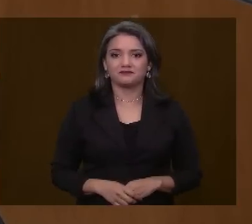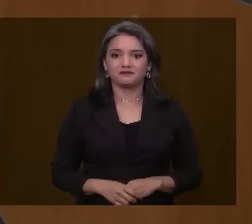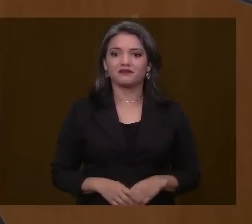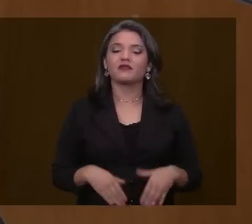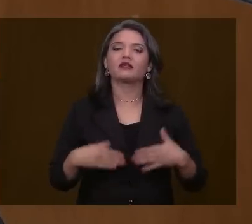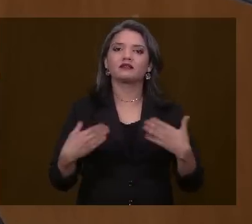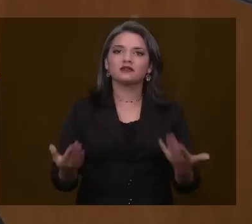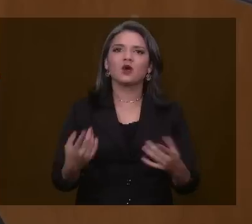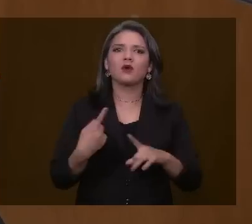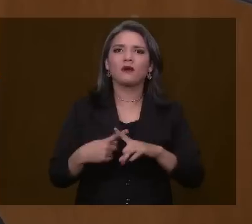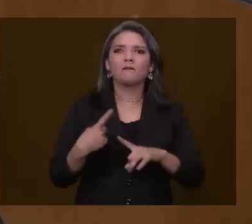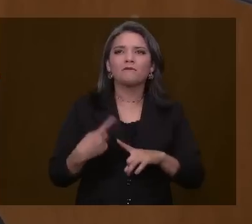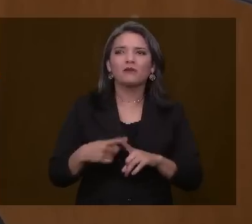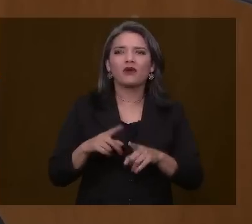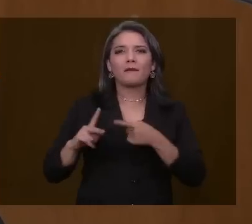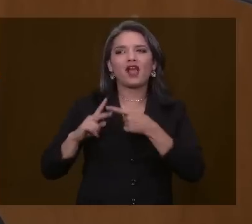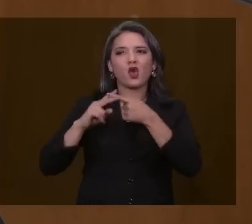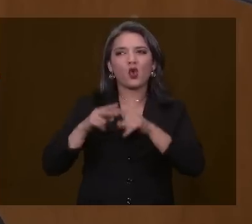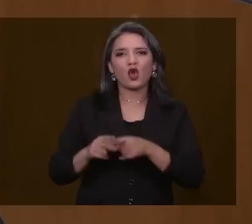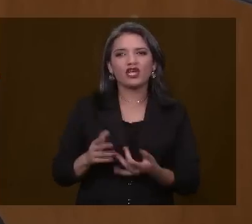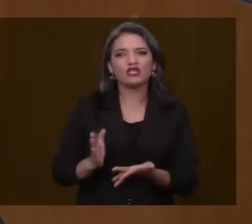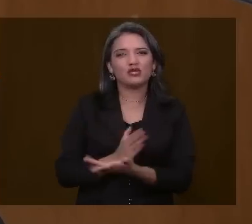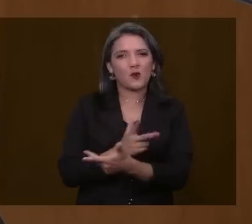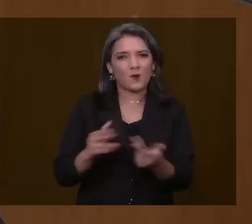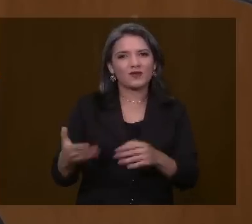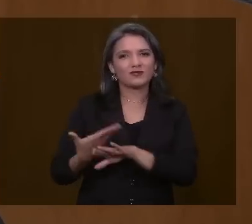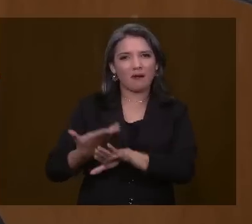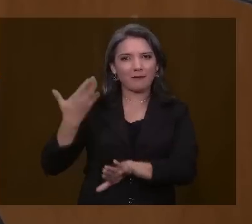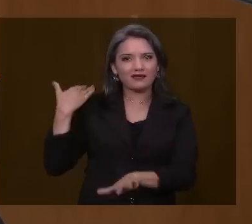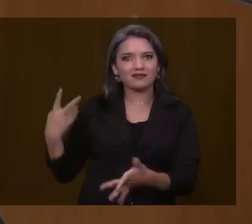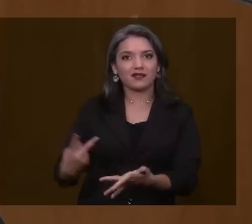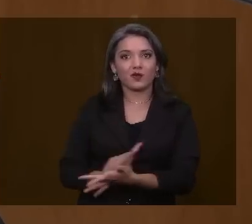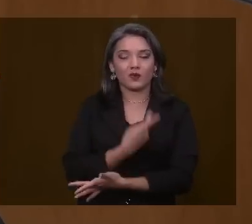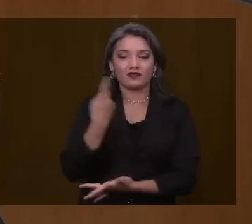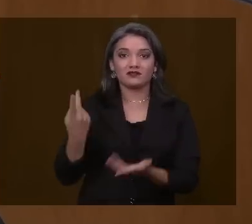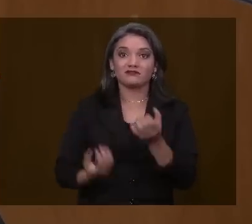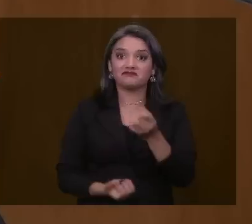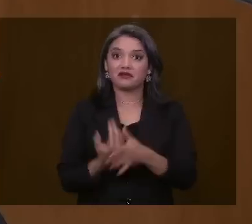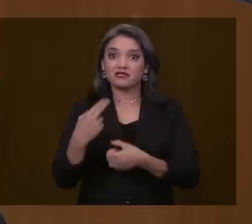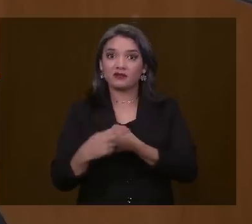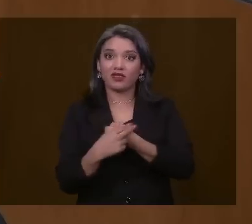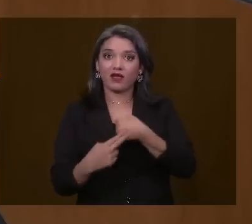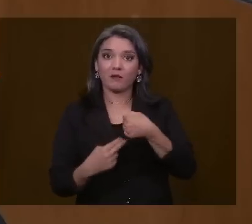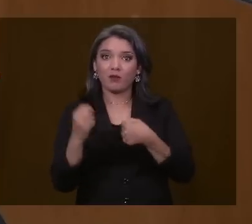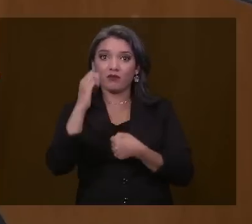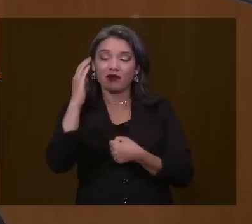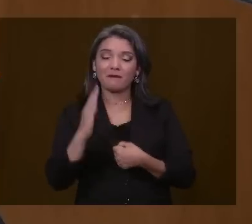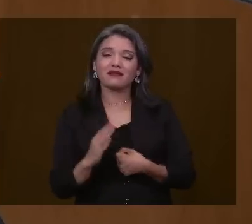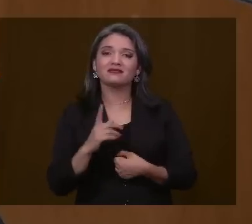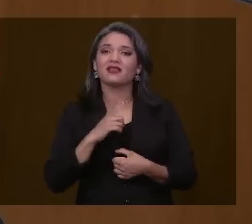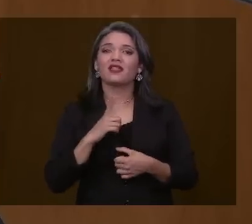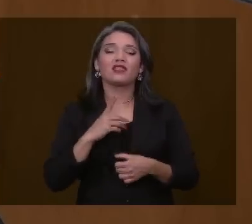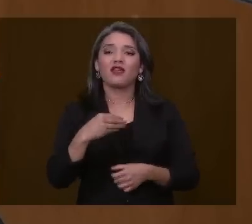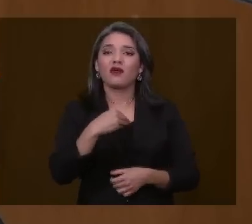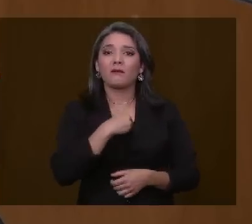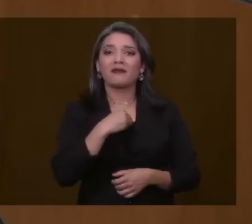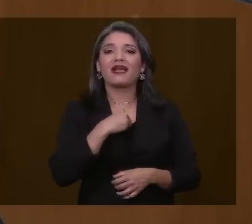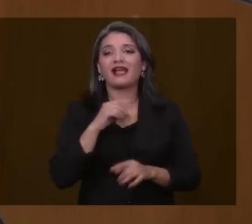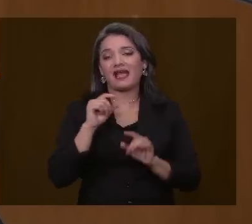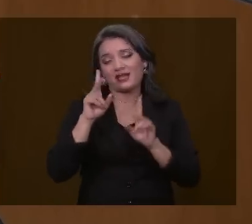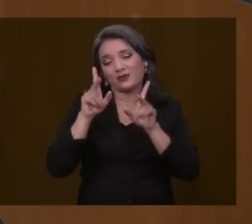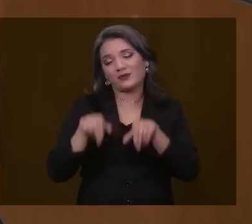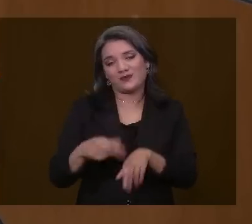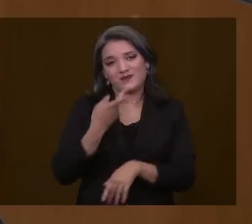nosso passado. A fundação da República Brasileira foi manchada por um pecado original, como os